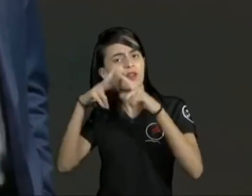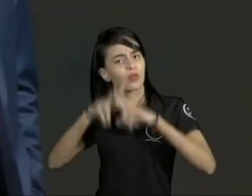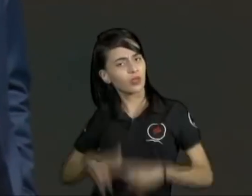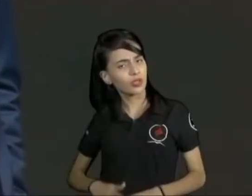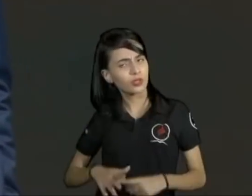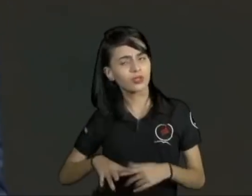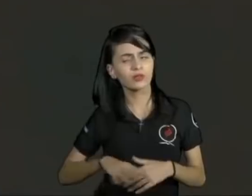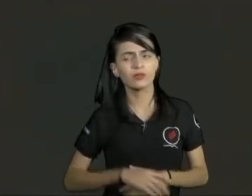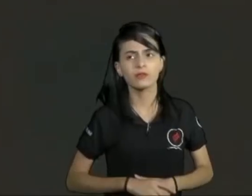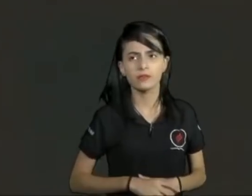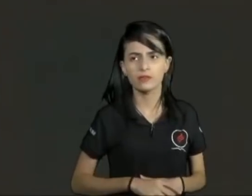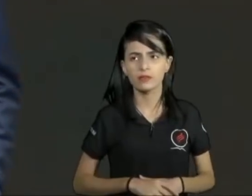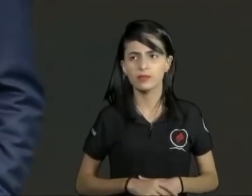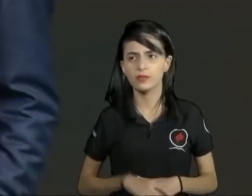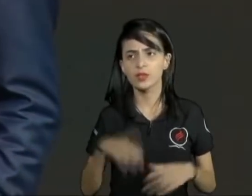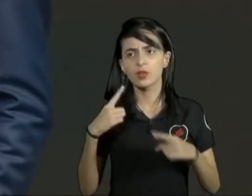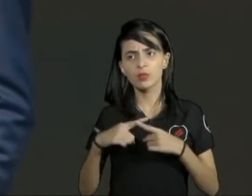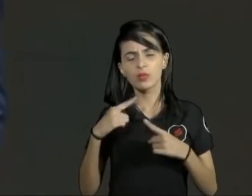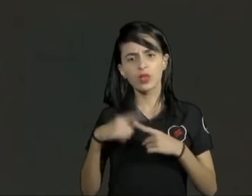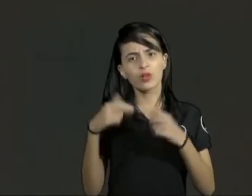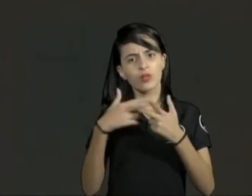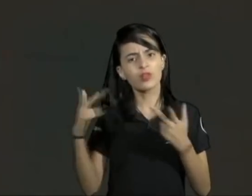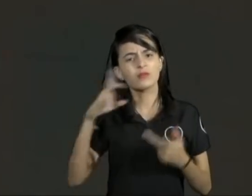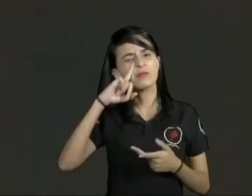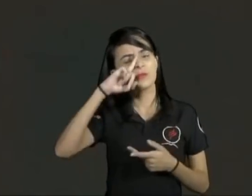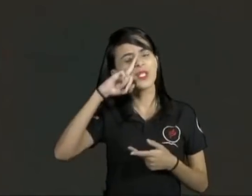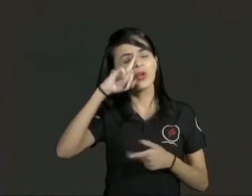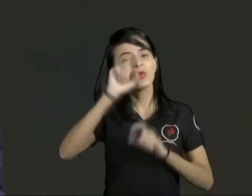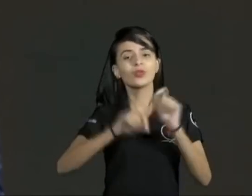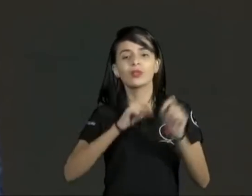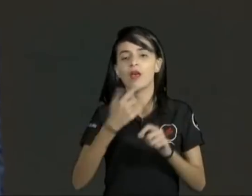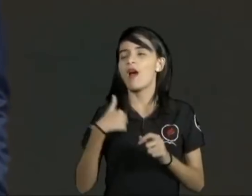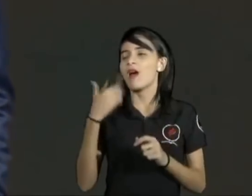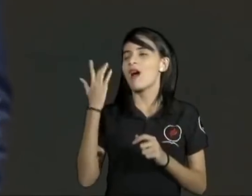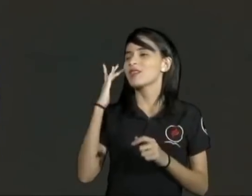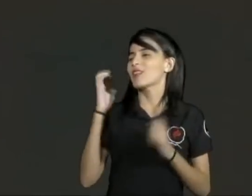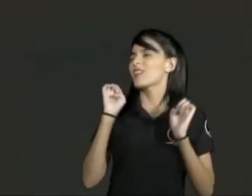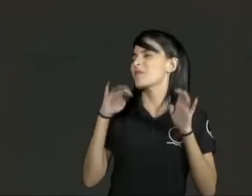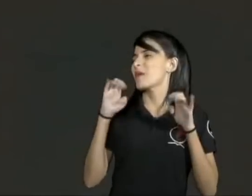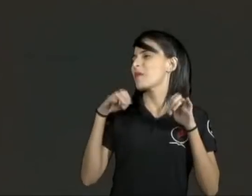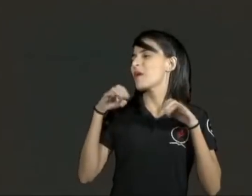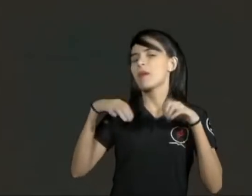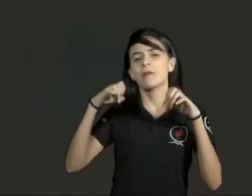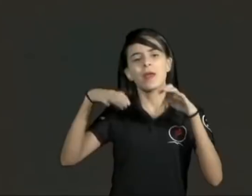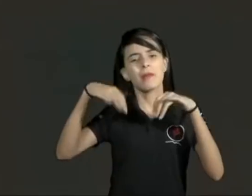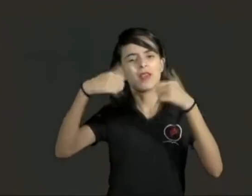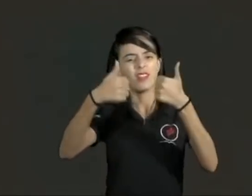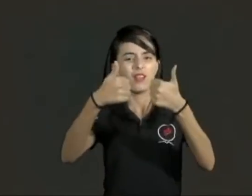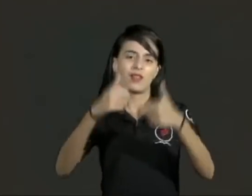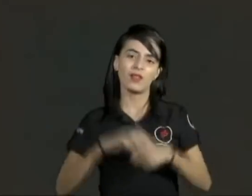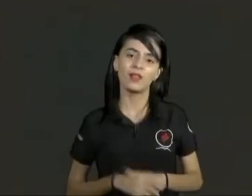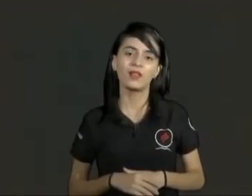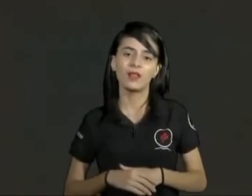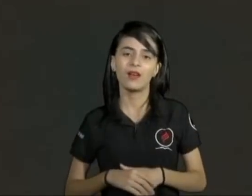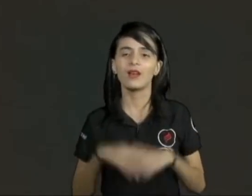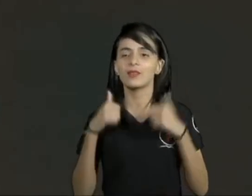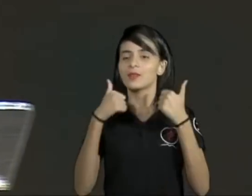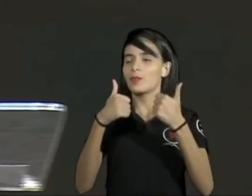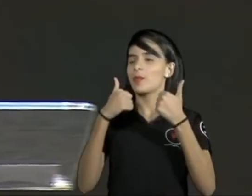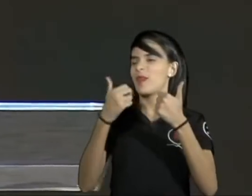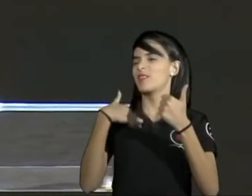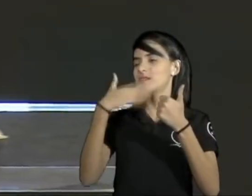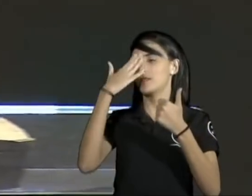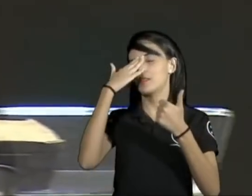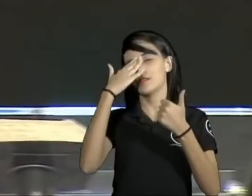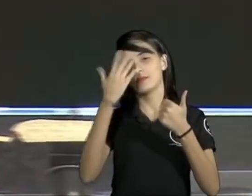corrigir é porque uma das coisas mais perigosas é quando você acha que tá tudo bem na vida cristã Oi tá tudo bem